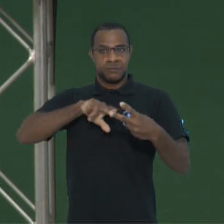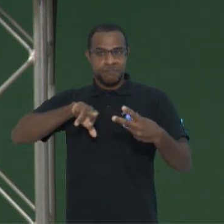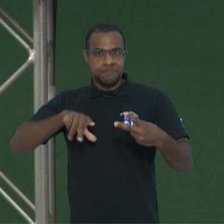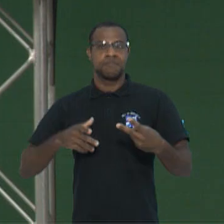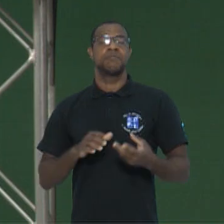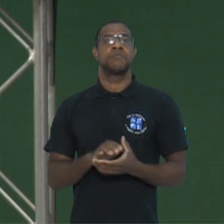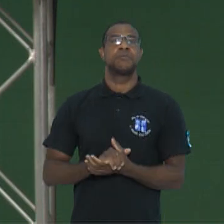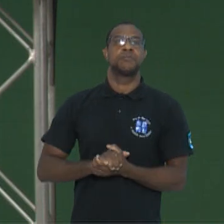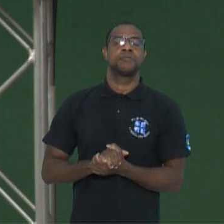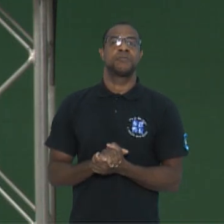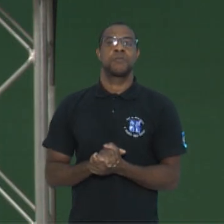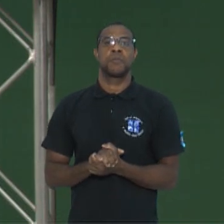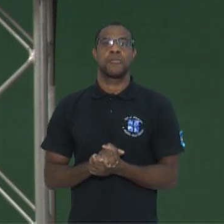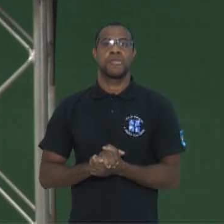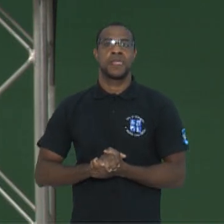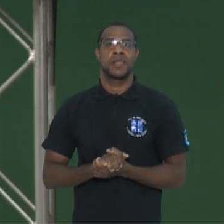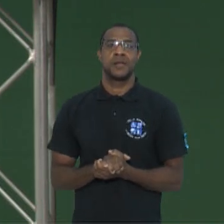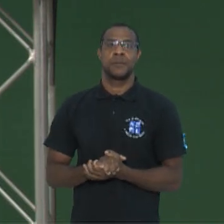sentimento.